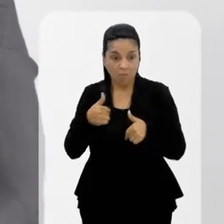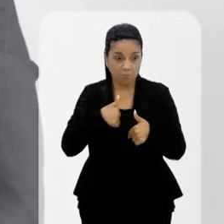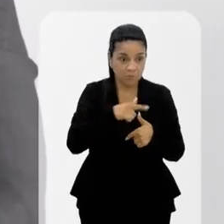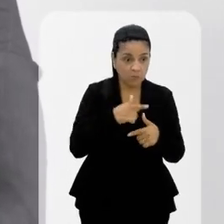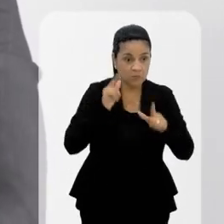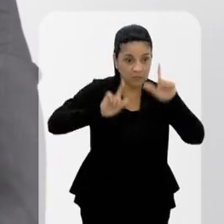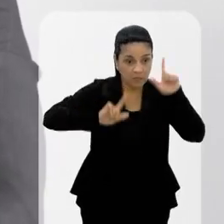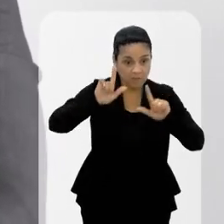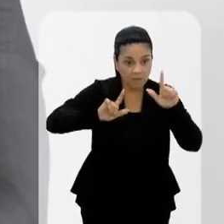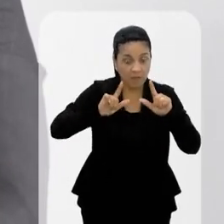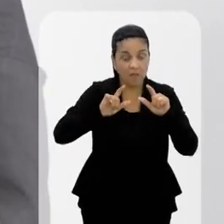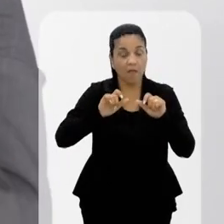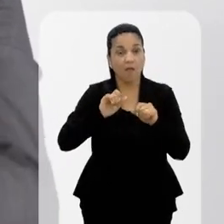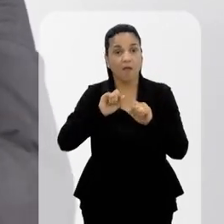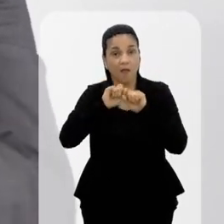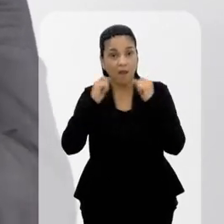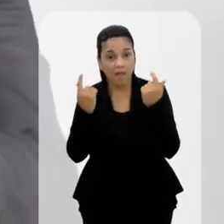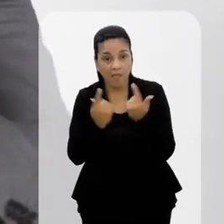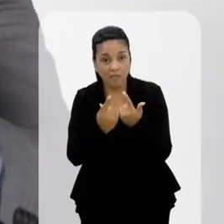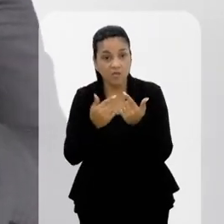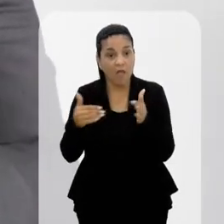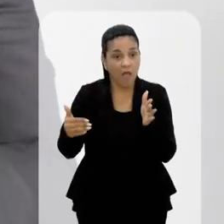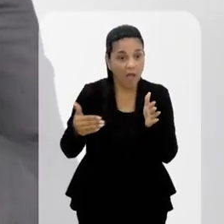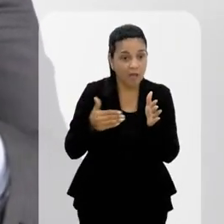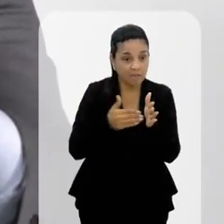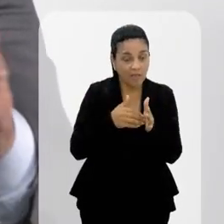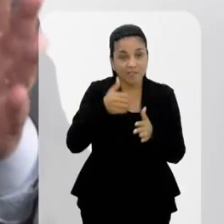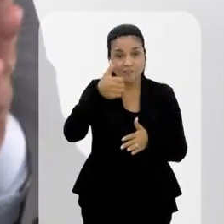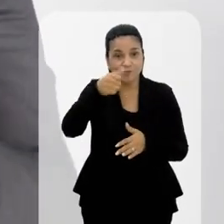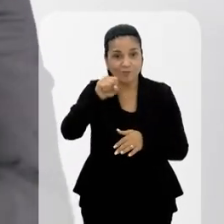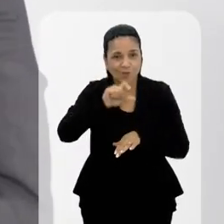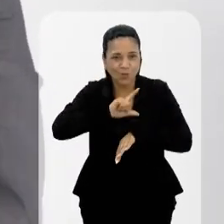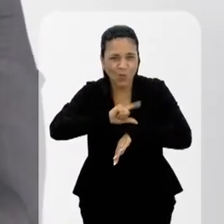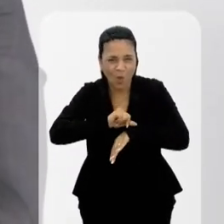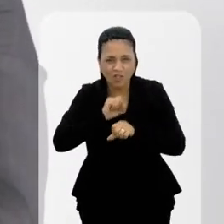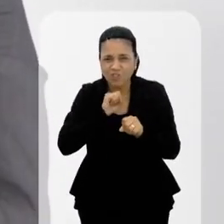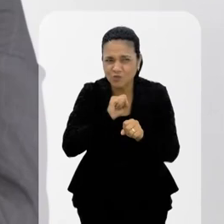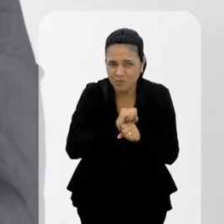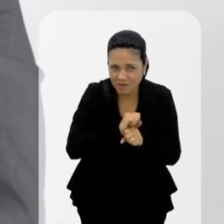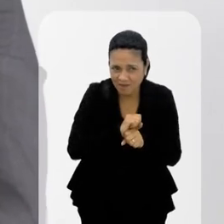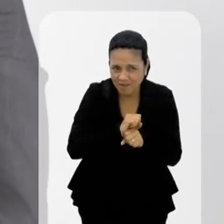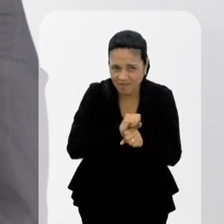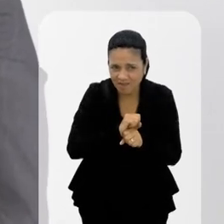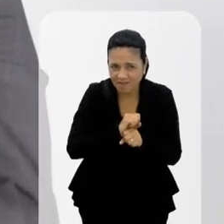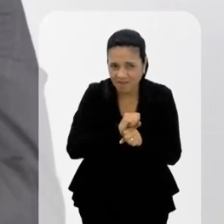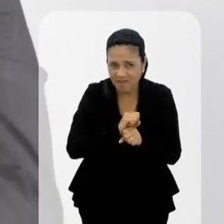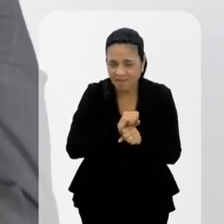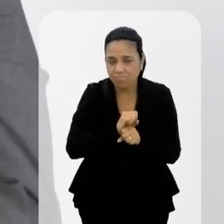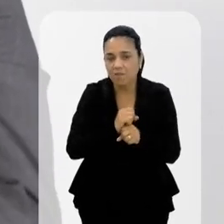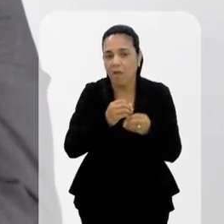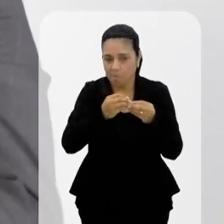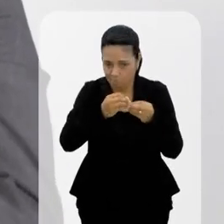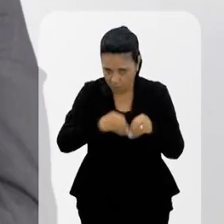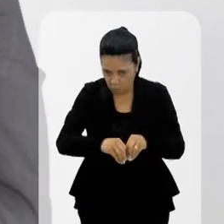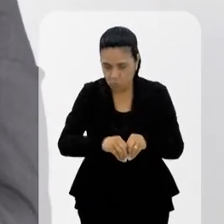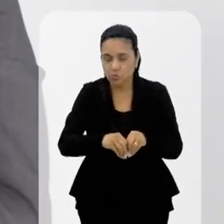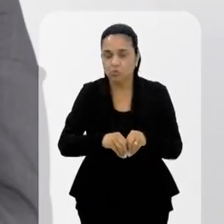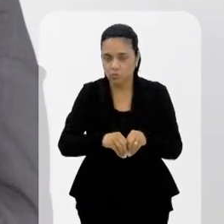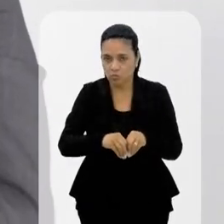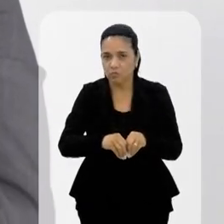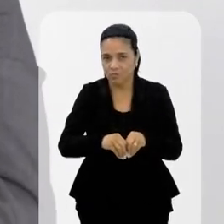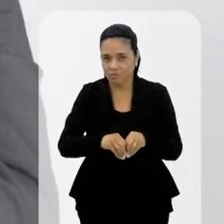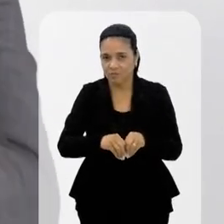Carlos está me esperando para gravar. Eu, que hora de manhã? Até 18 horas você pode aguardar. Tudo isso, ao nosso juízo, é